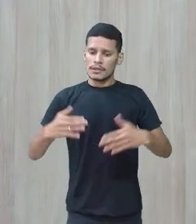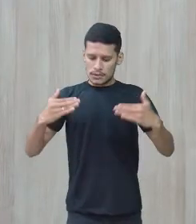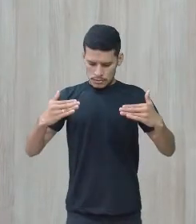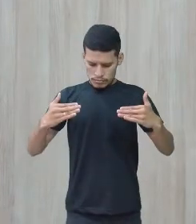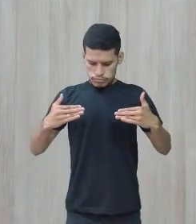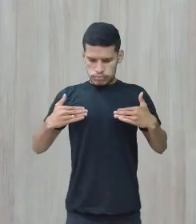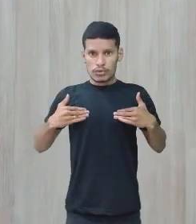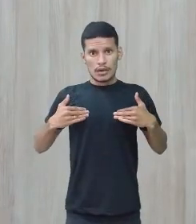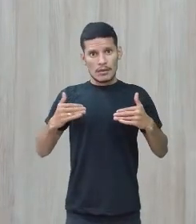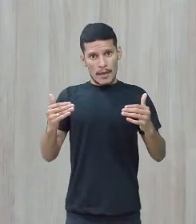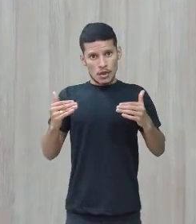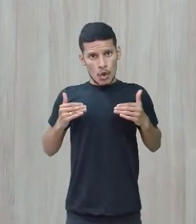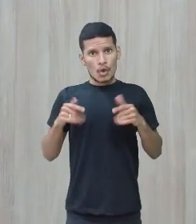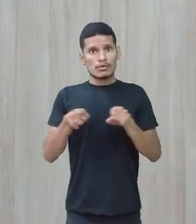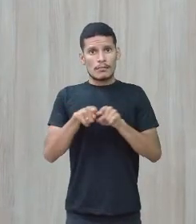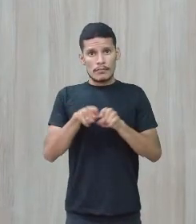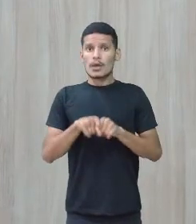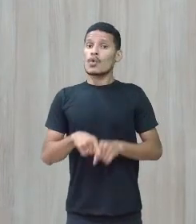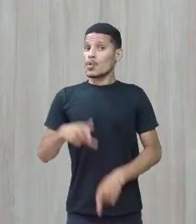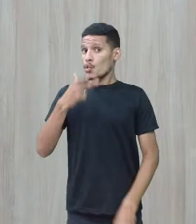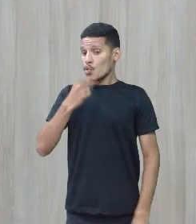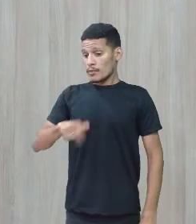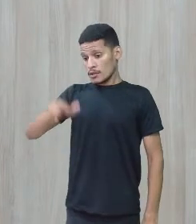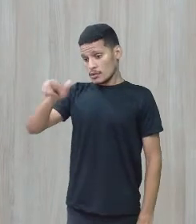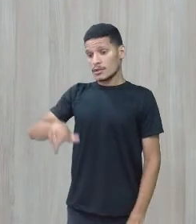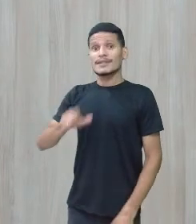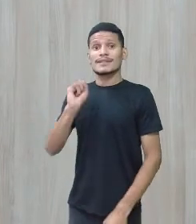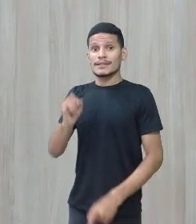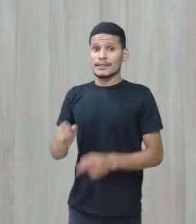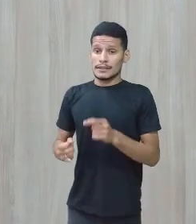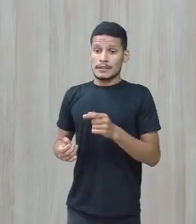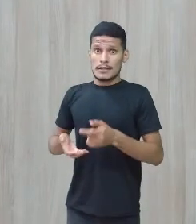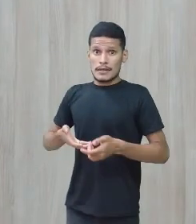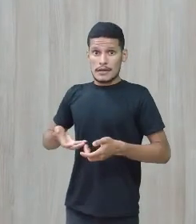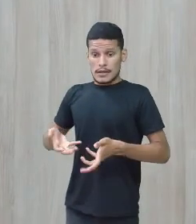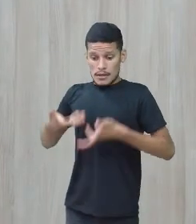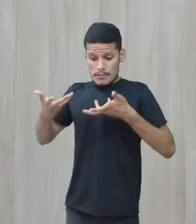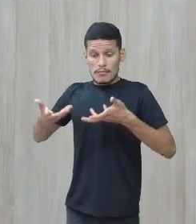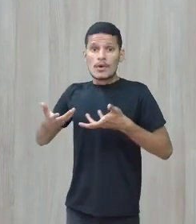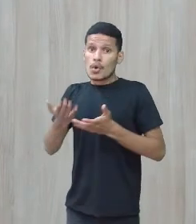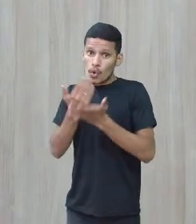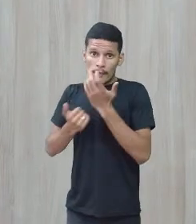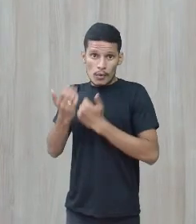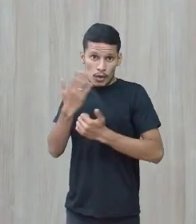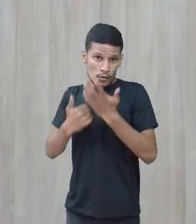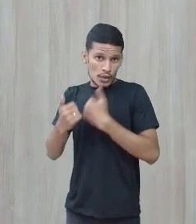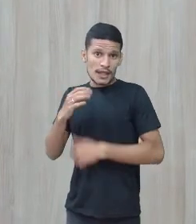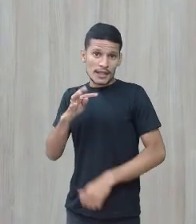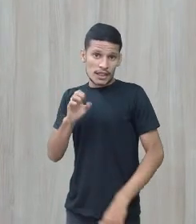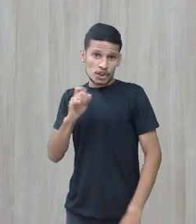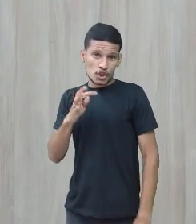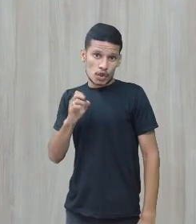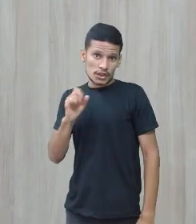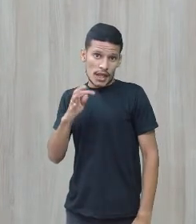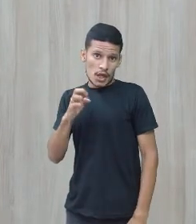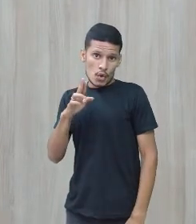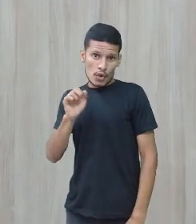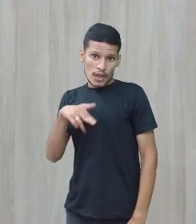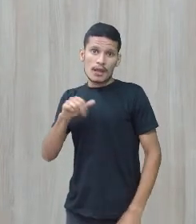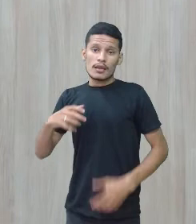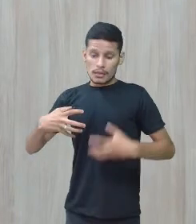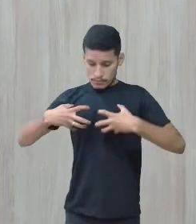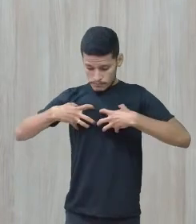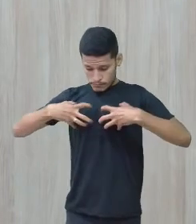né? No homem, por exemplo, quando ele toma testosterona demais, chega a um nível que ele começa a ter uma